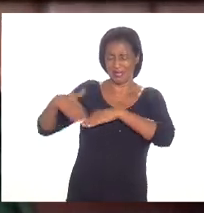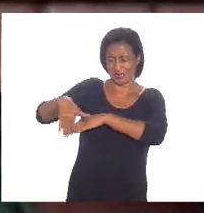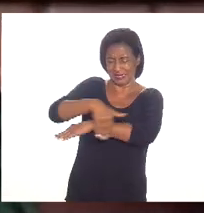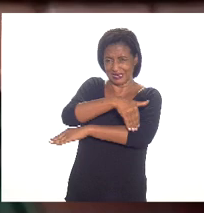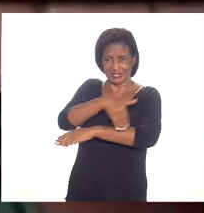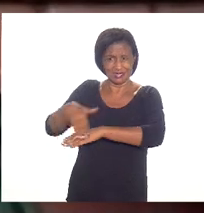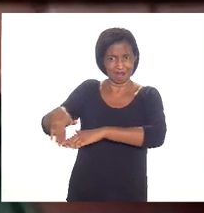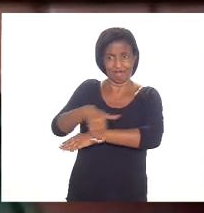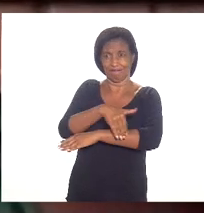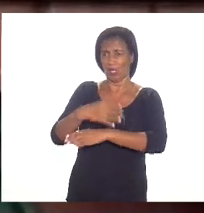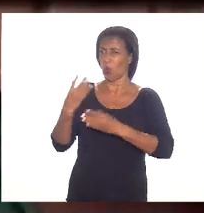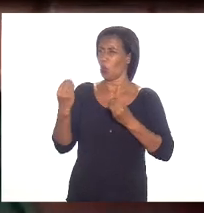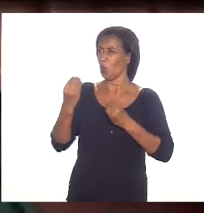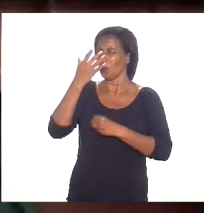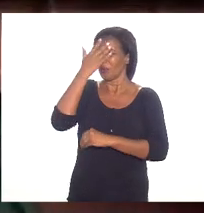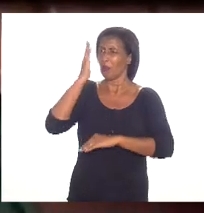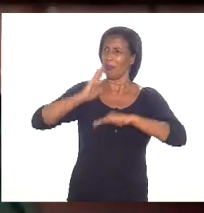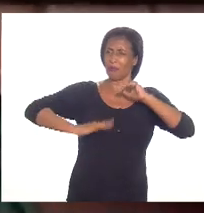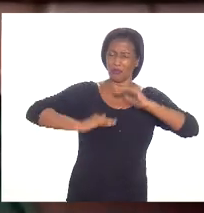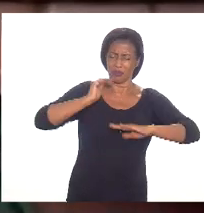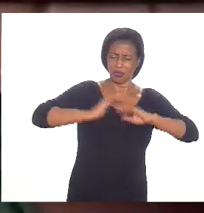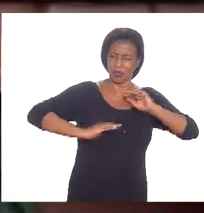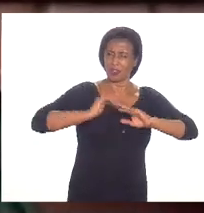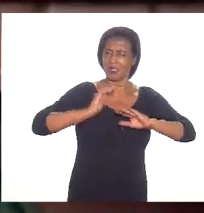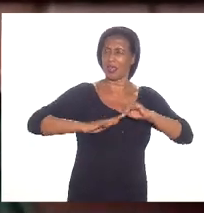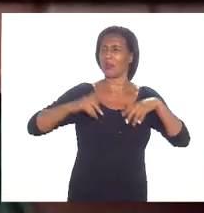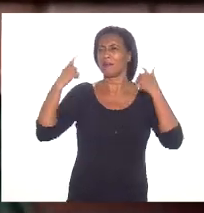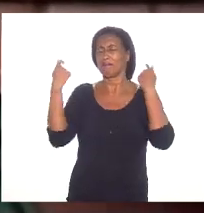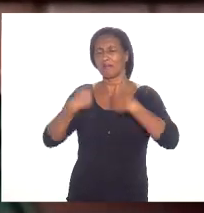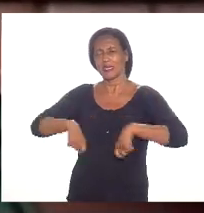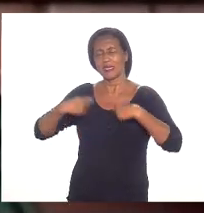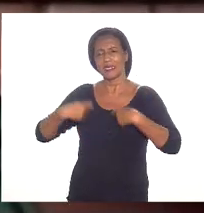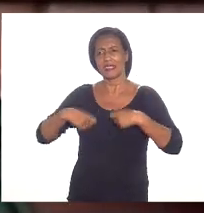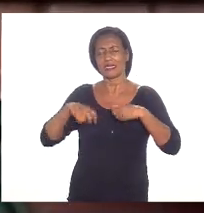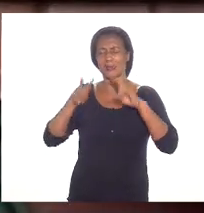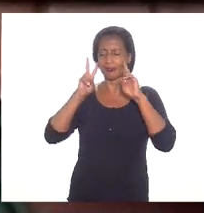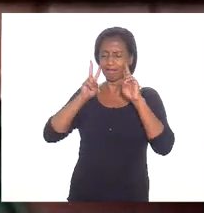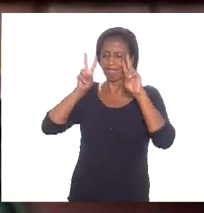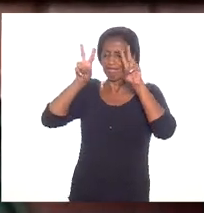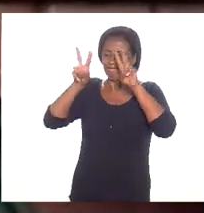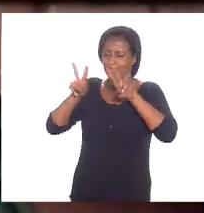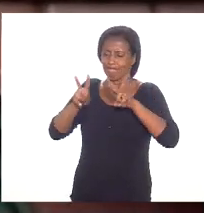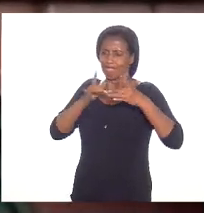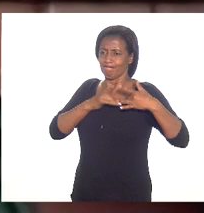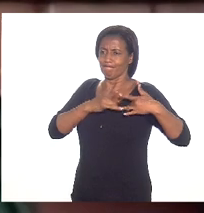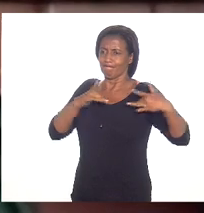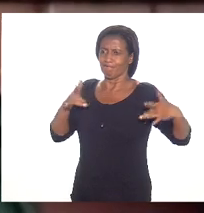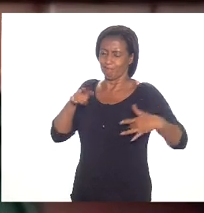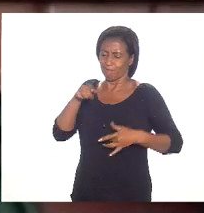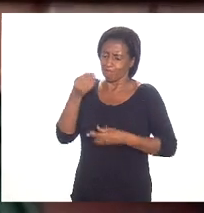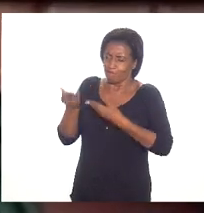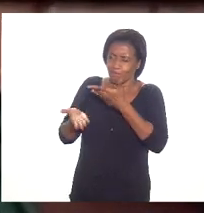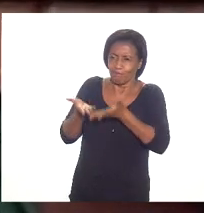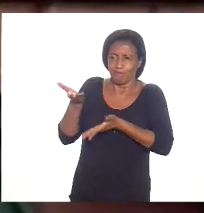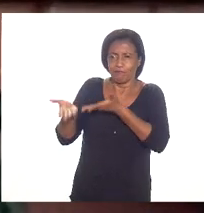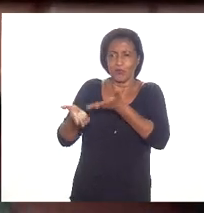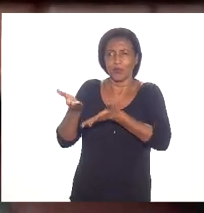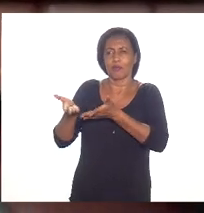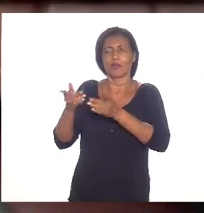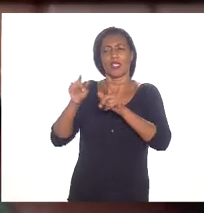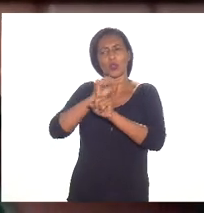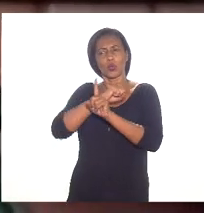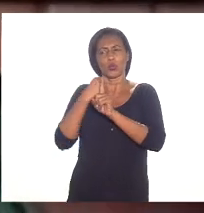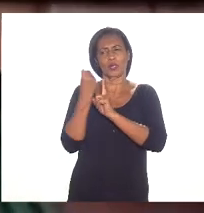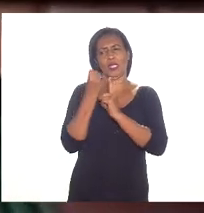profissionais capacitados que precisam de um olhar mais atento em relação a isso e a toda a